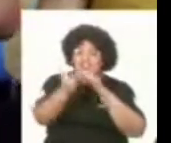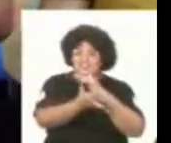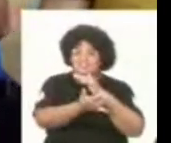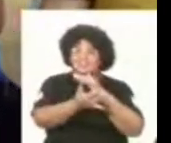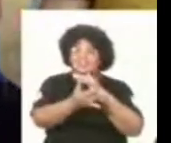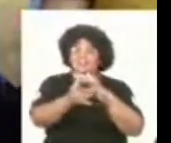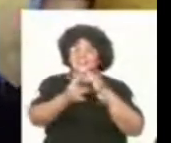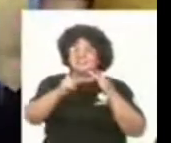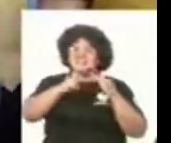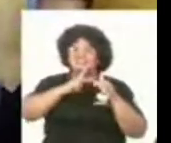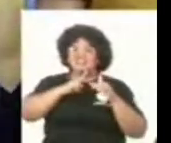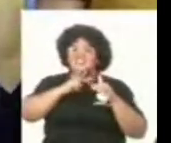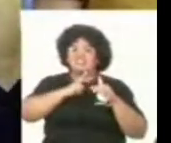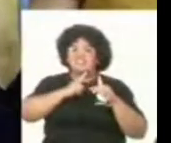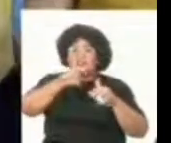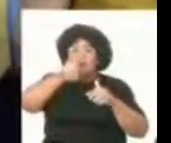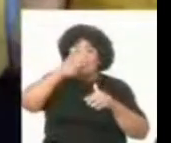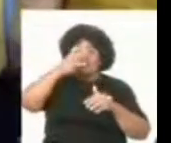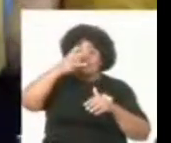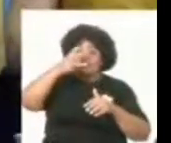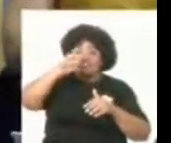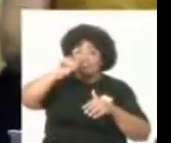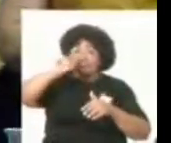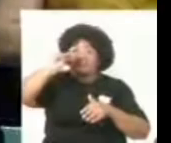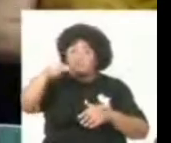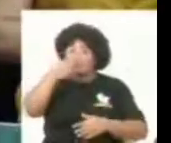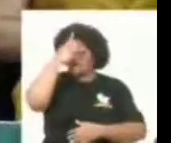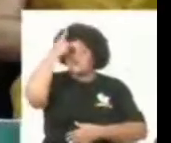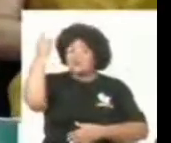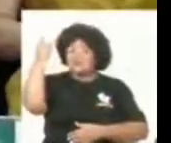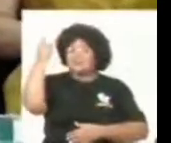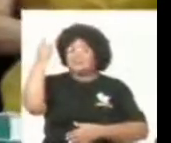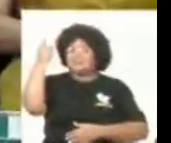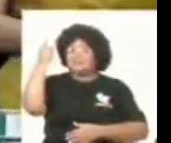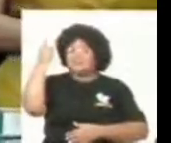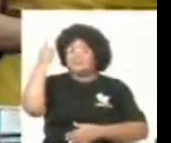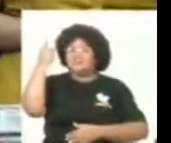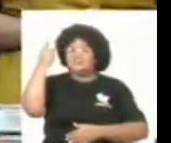nós temos aí, próximo de 30 mil pessoas acompanhando as redes sociais. Ó.